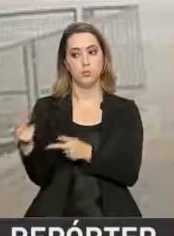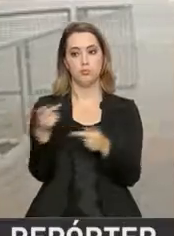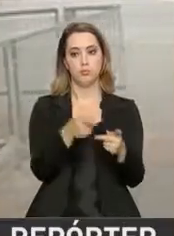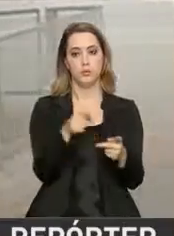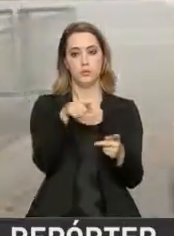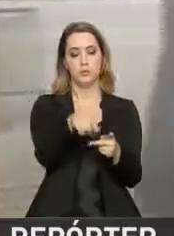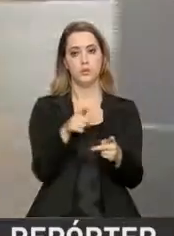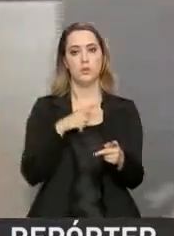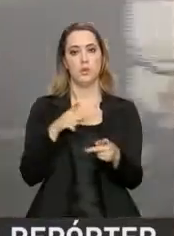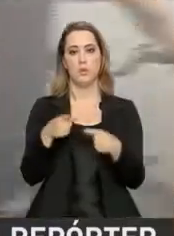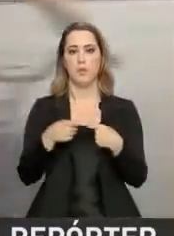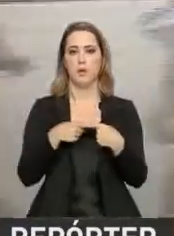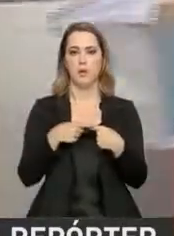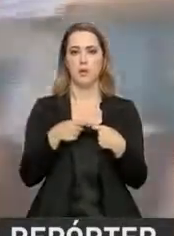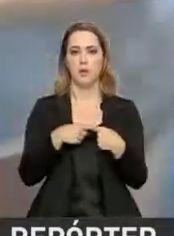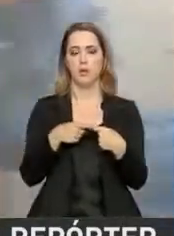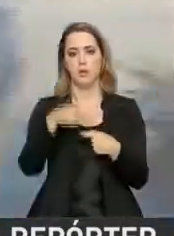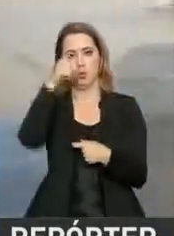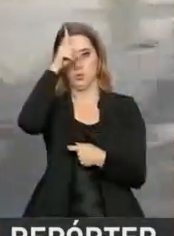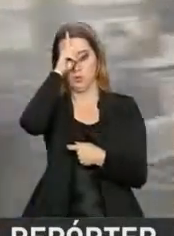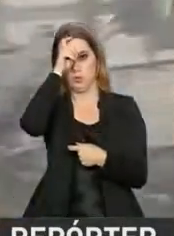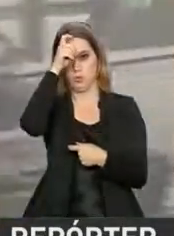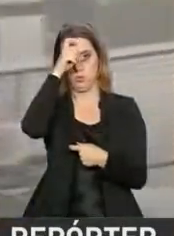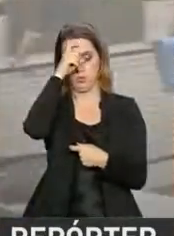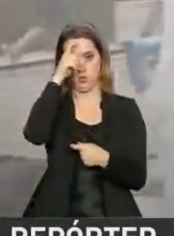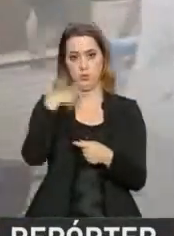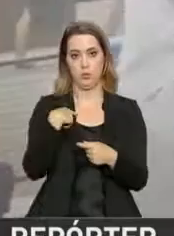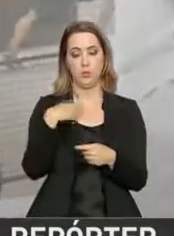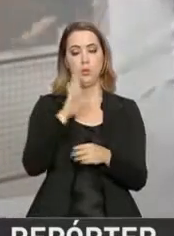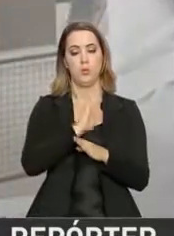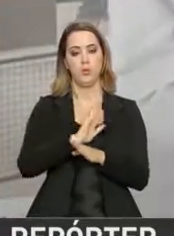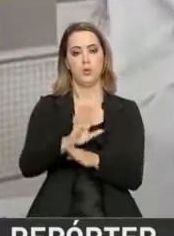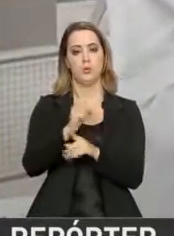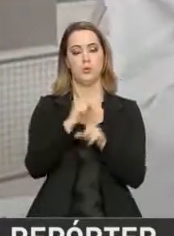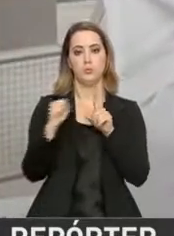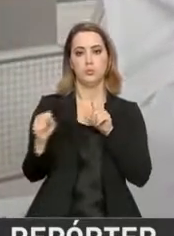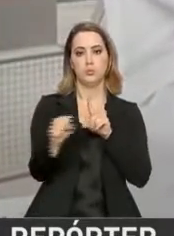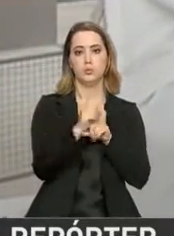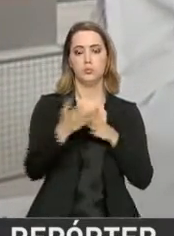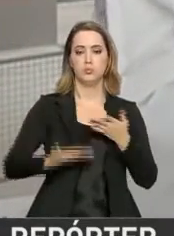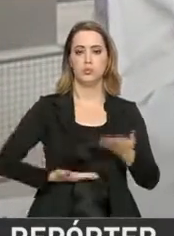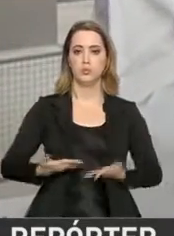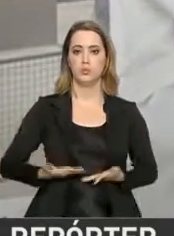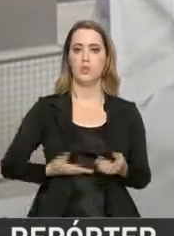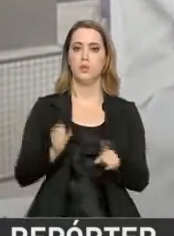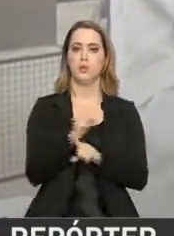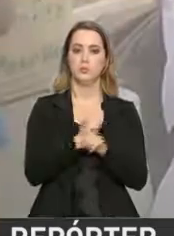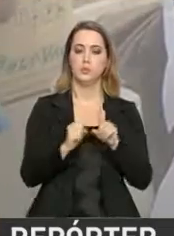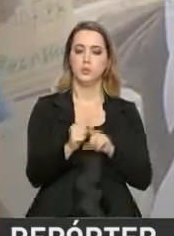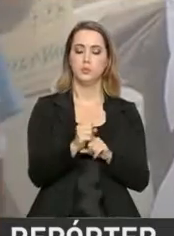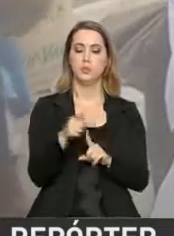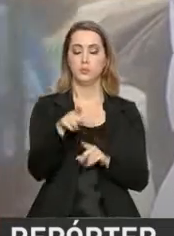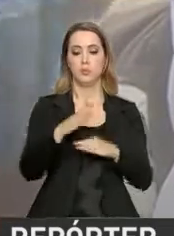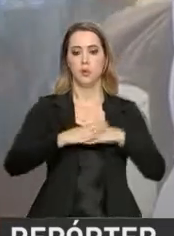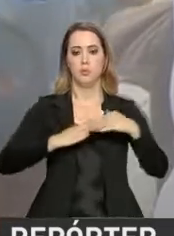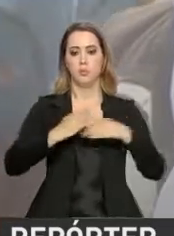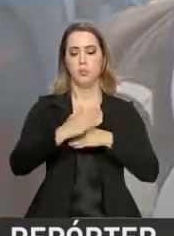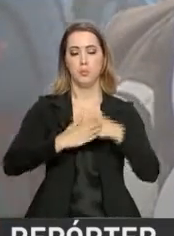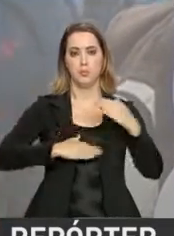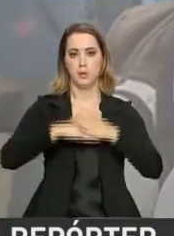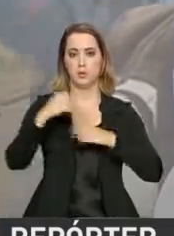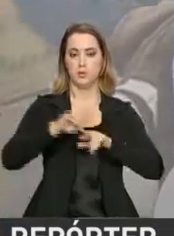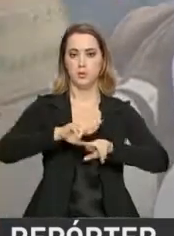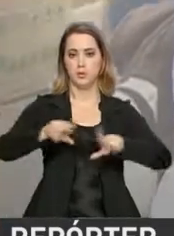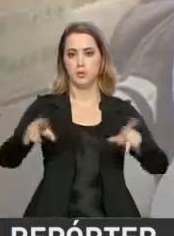técnicas, com o médico, com o enfermeiro, com o psicólogo, com o assistente social, para poder saber o que está acontecendo. E assim, a gente faz